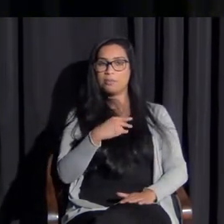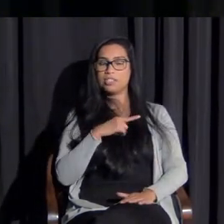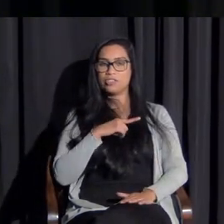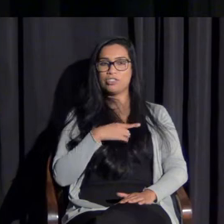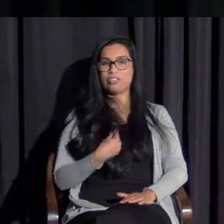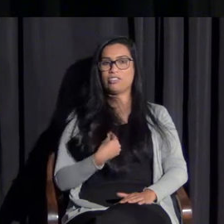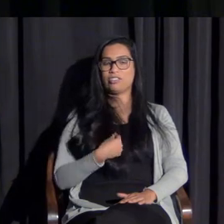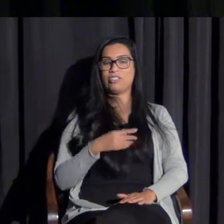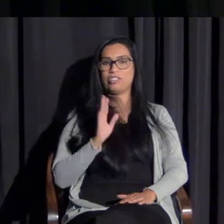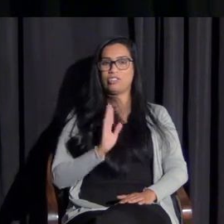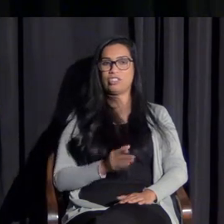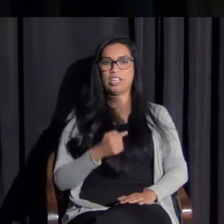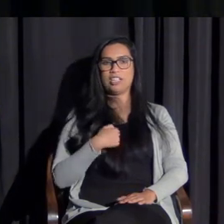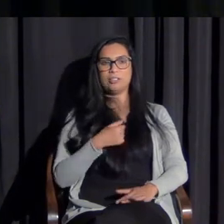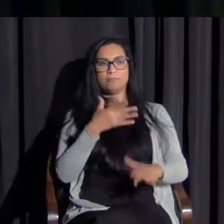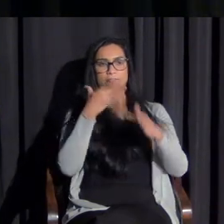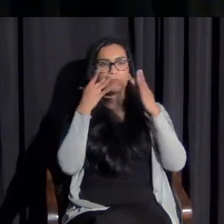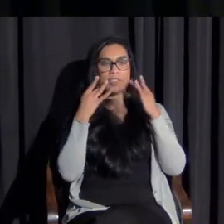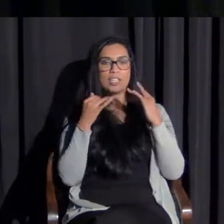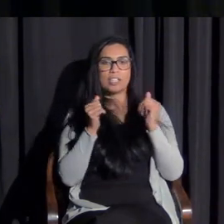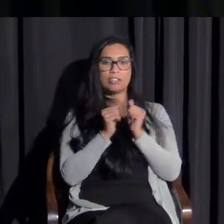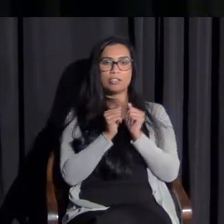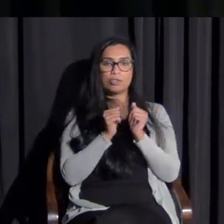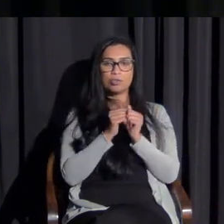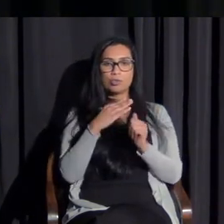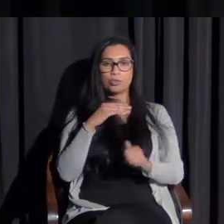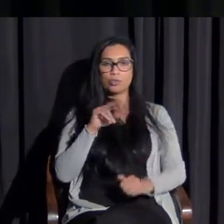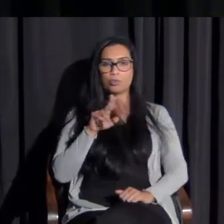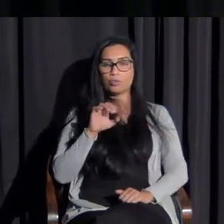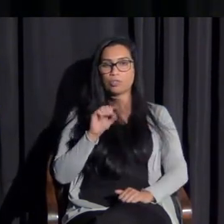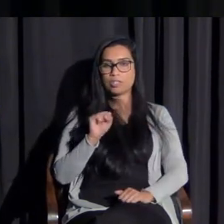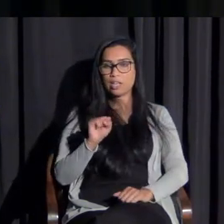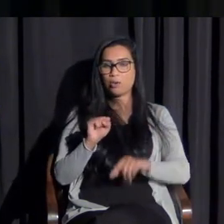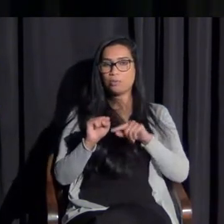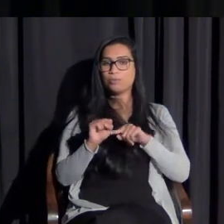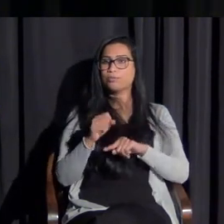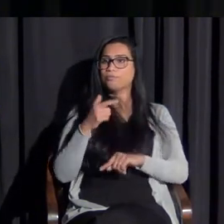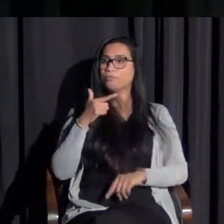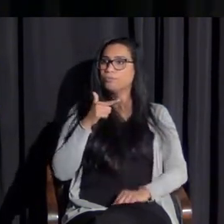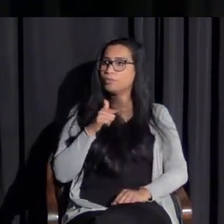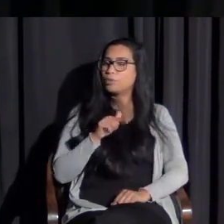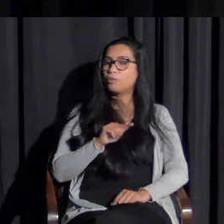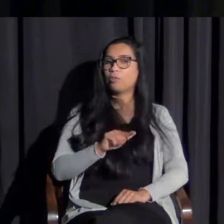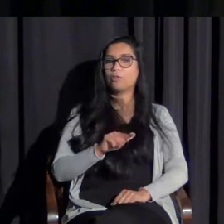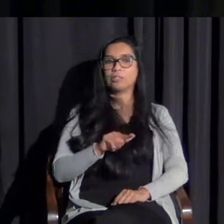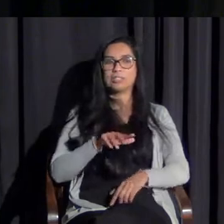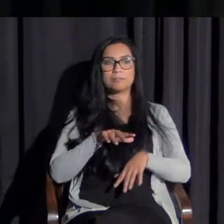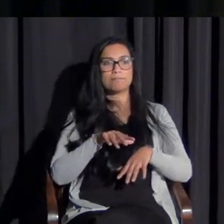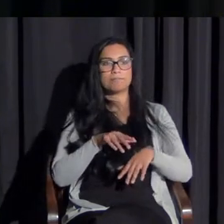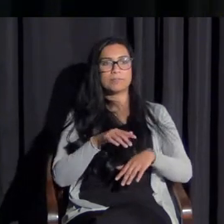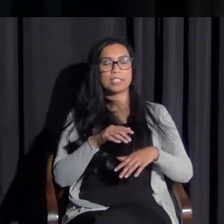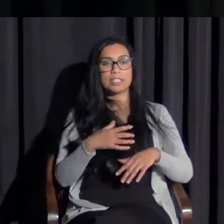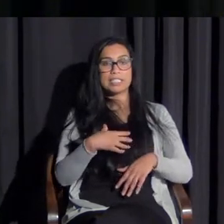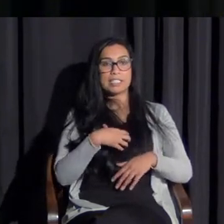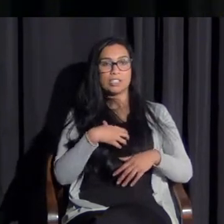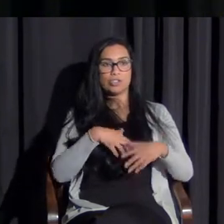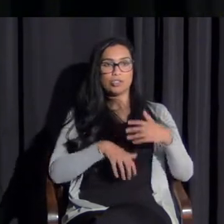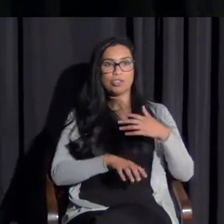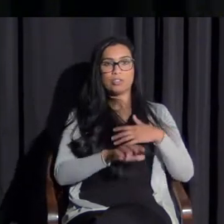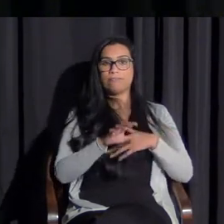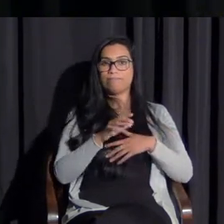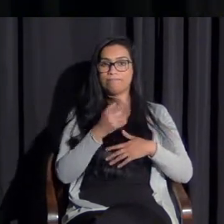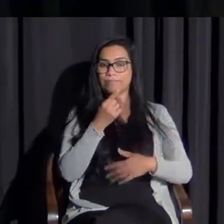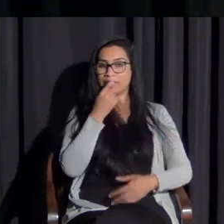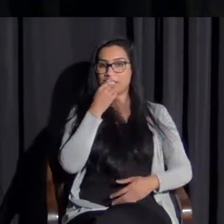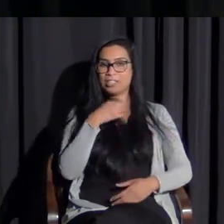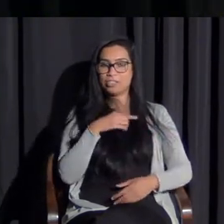fazendo teatro com os adolescentes do Céu de Coatira, no ano 2010, aonde esse fogo estava ali